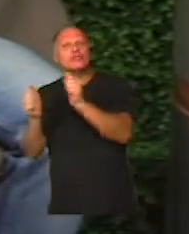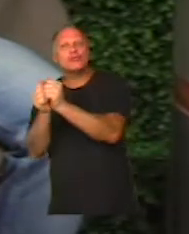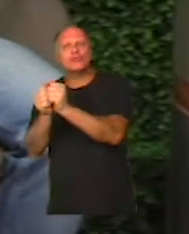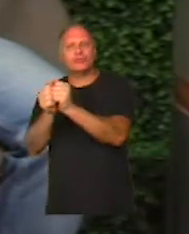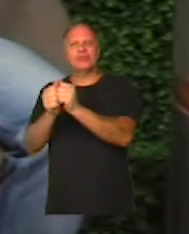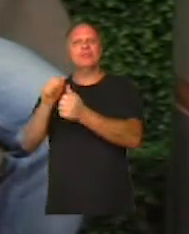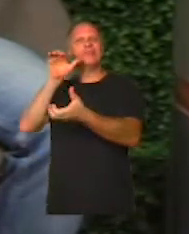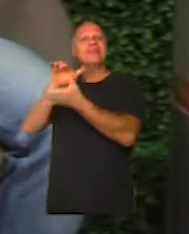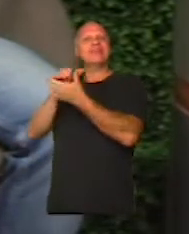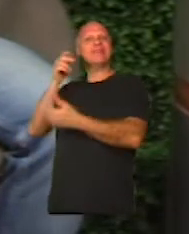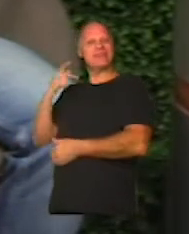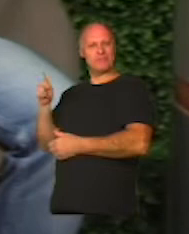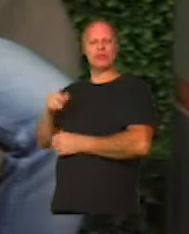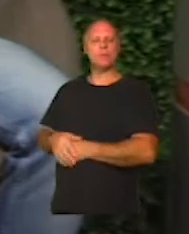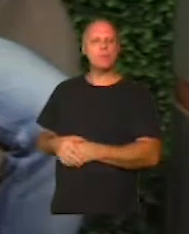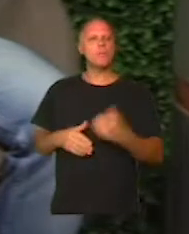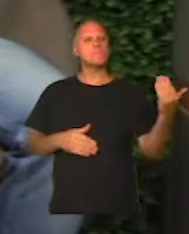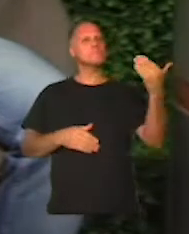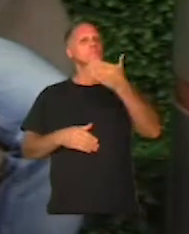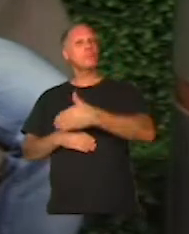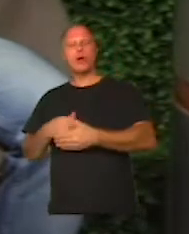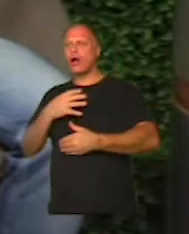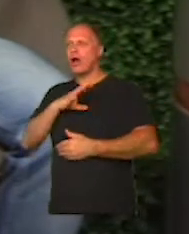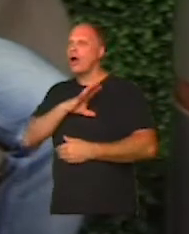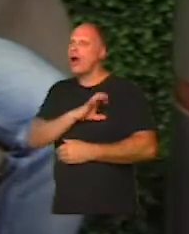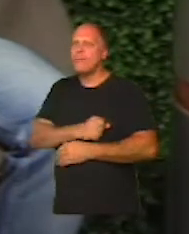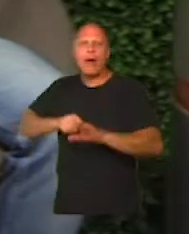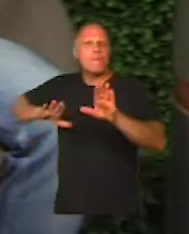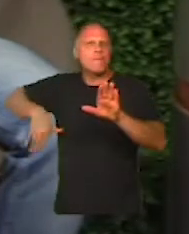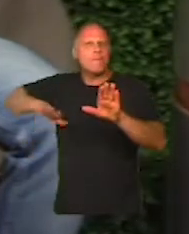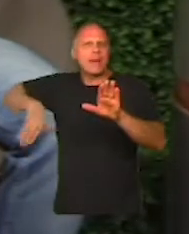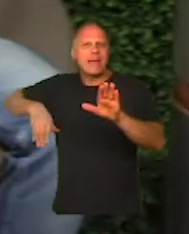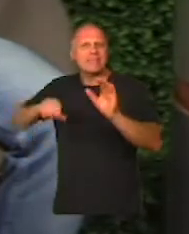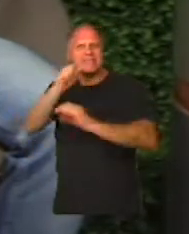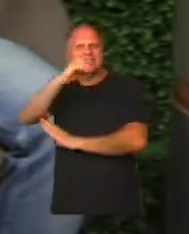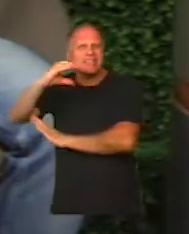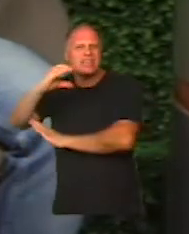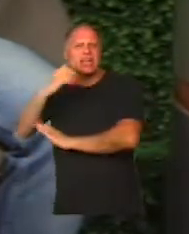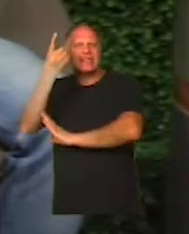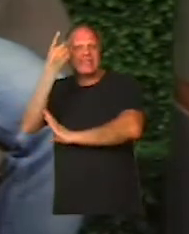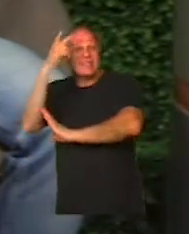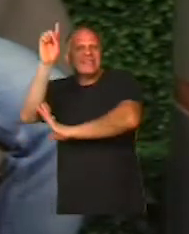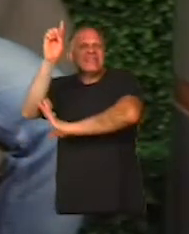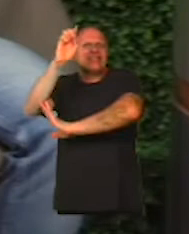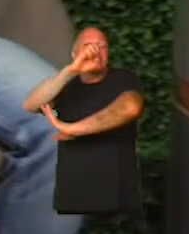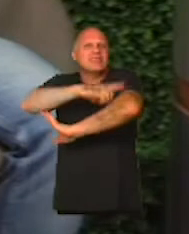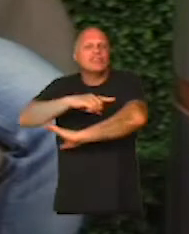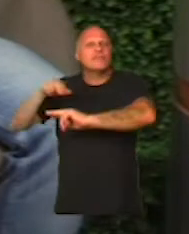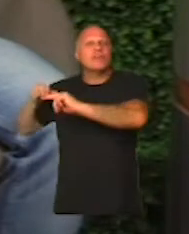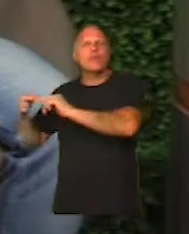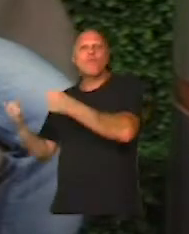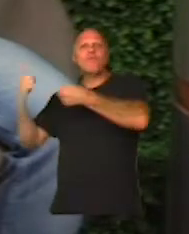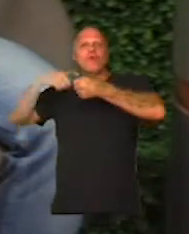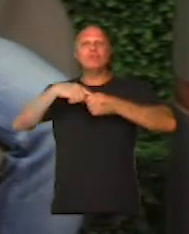ao casamento dele, me apaixonei pelas praias de Santa Catarina, fiquei 15 dias aqui e voltei para Buenos Aires.